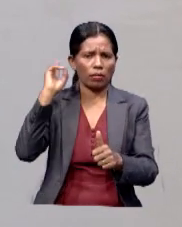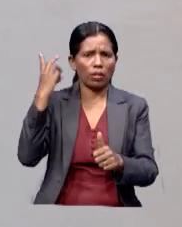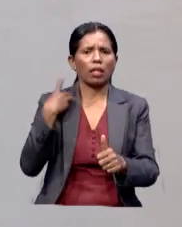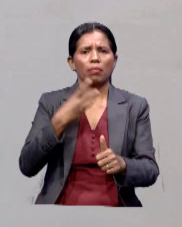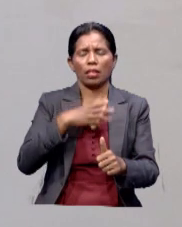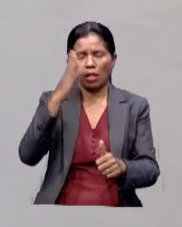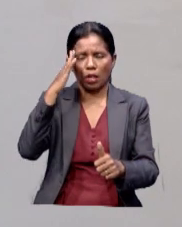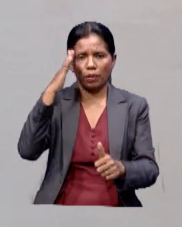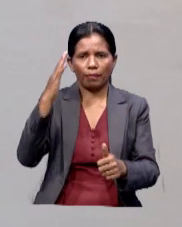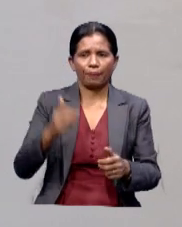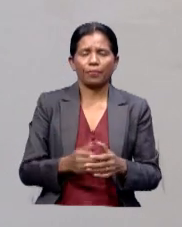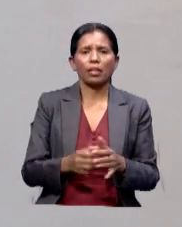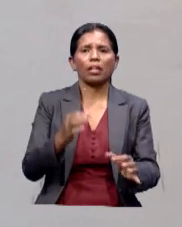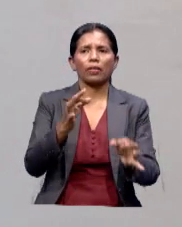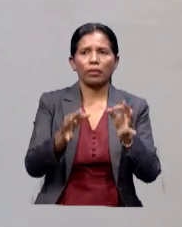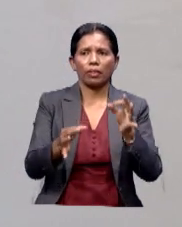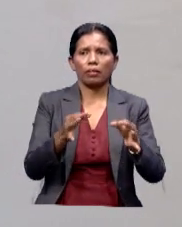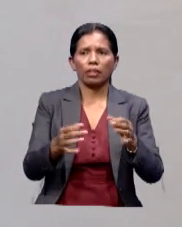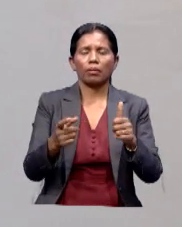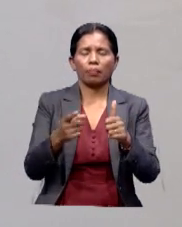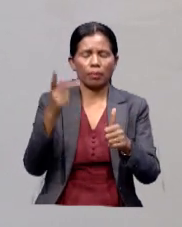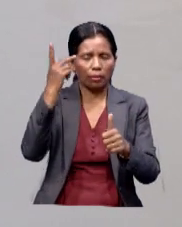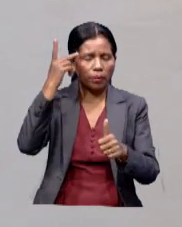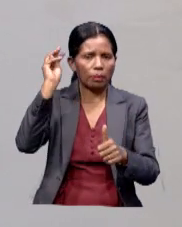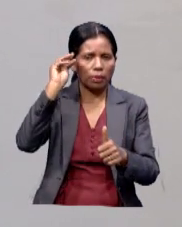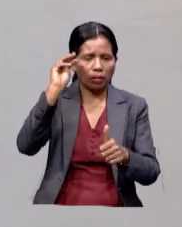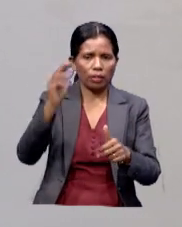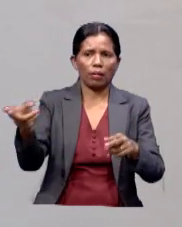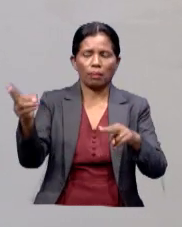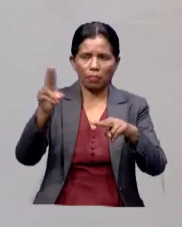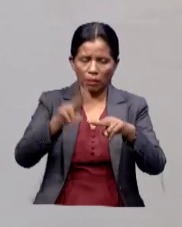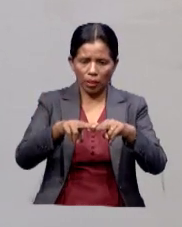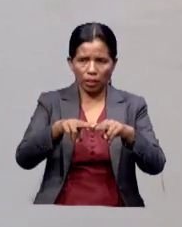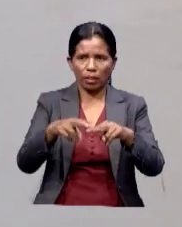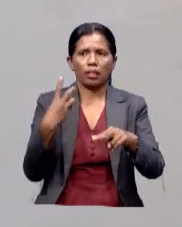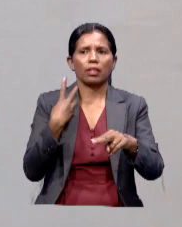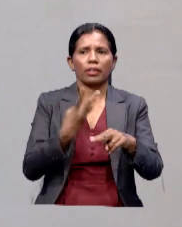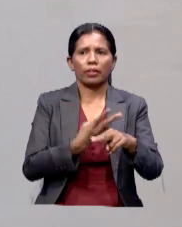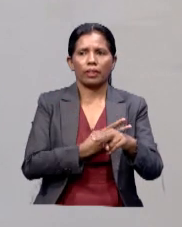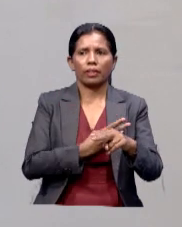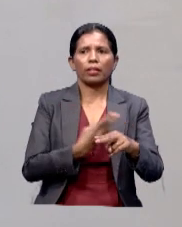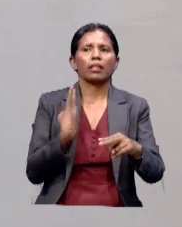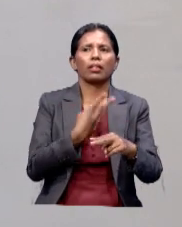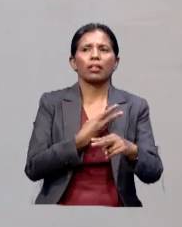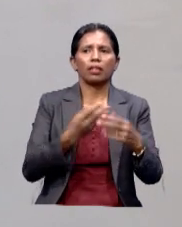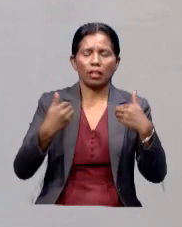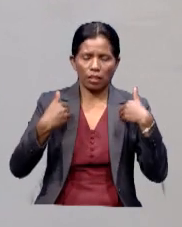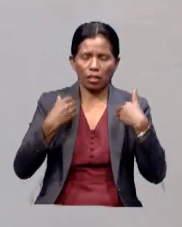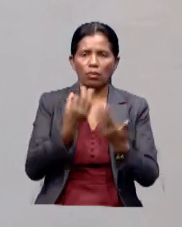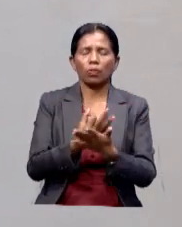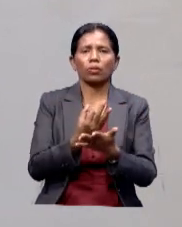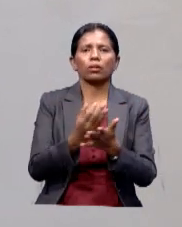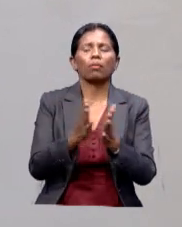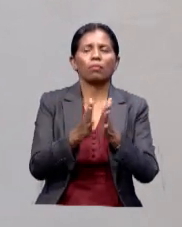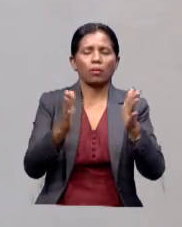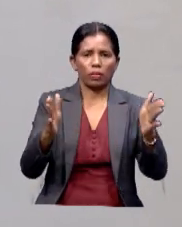kata se idene mak premier minister bele fot aumenta ta internian haunin itakal iha osam botona